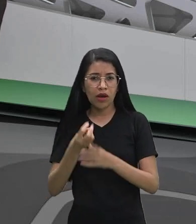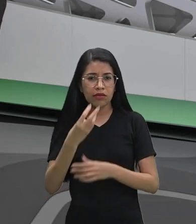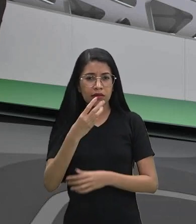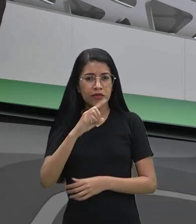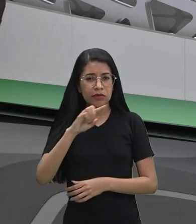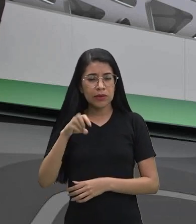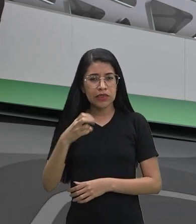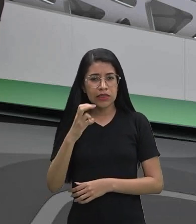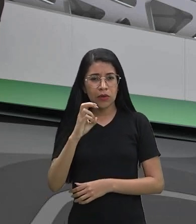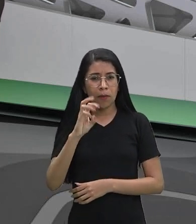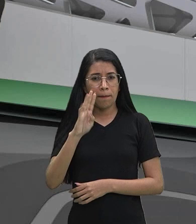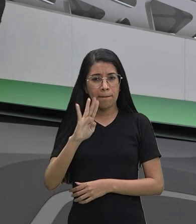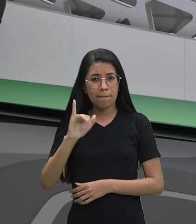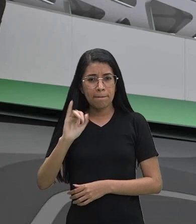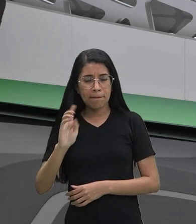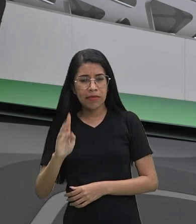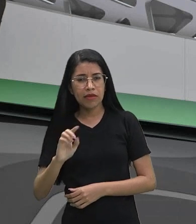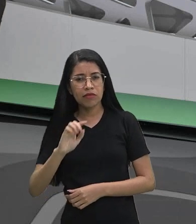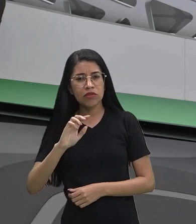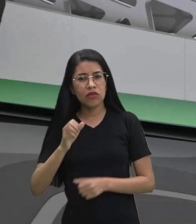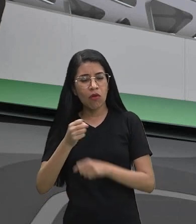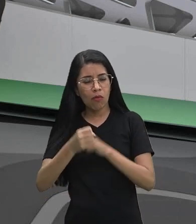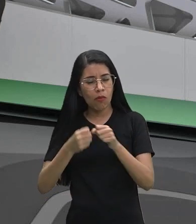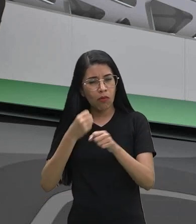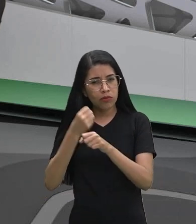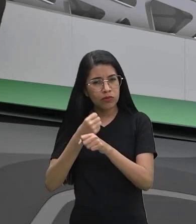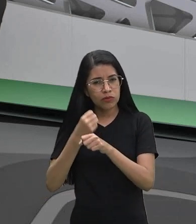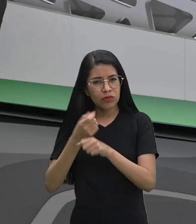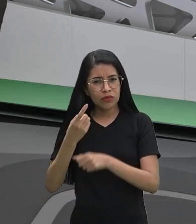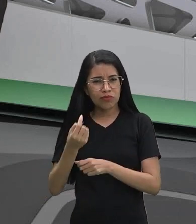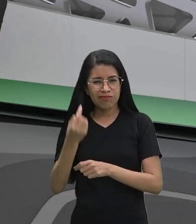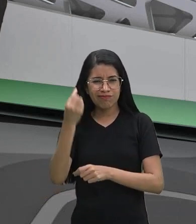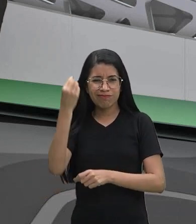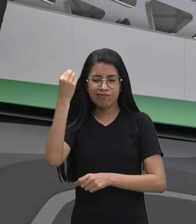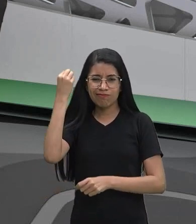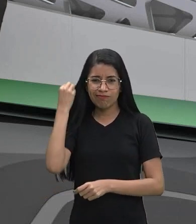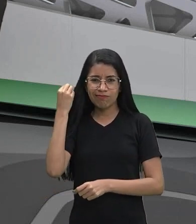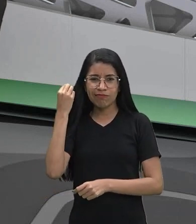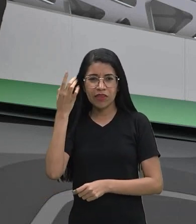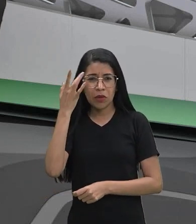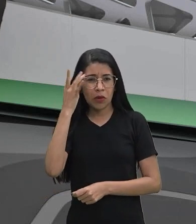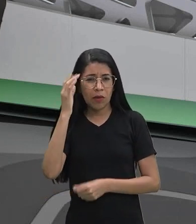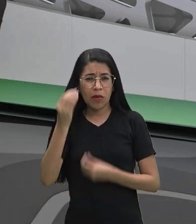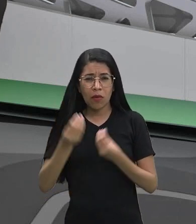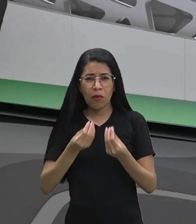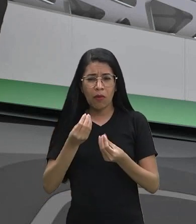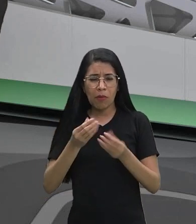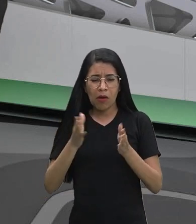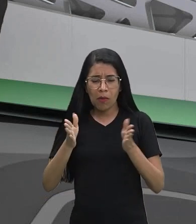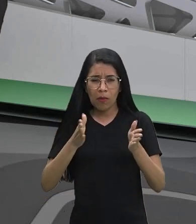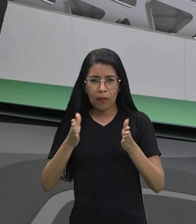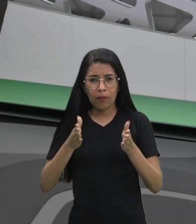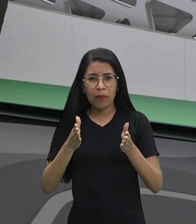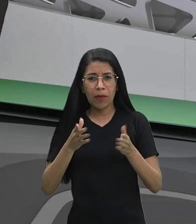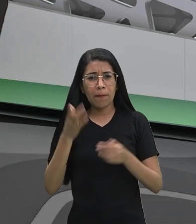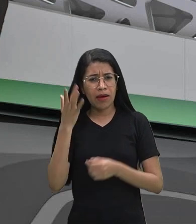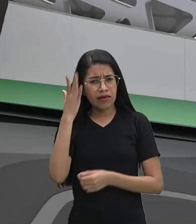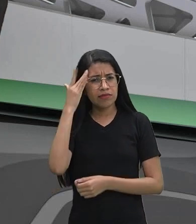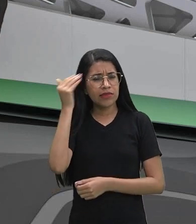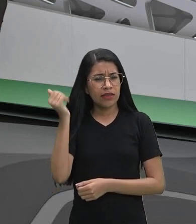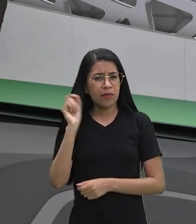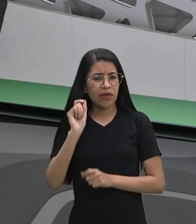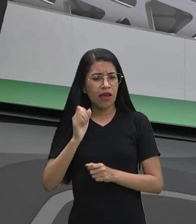de anos atrás. A gente não sabe nem mais ou menos quanto é 3,5 bilhões assim no tempo, né? Mas então a gente sabe que é